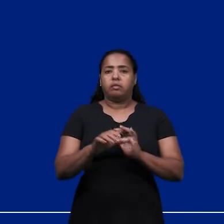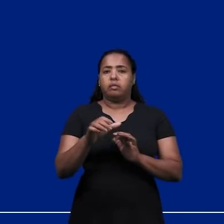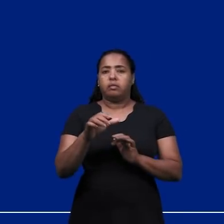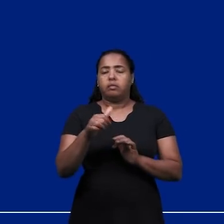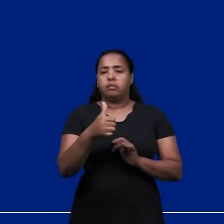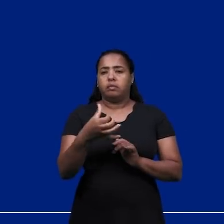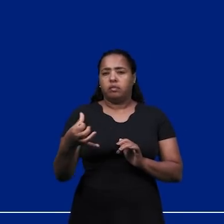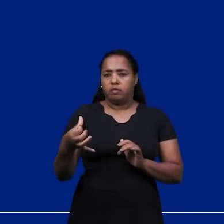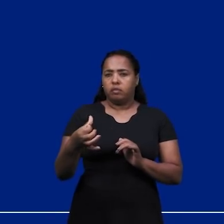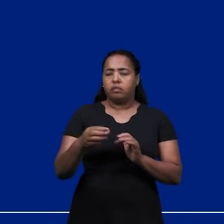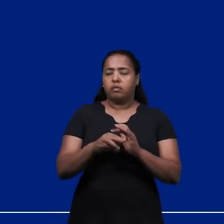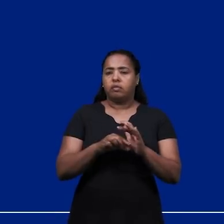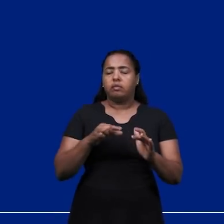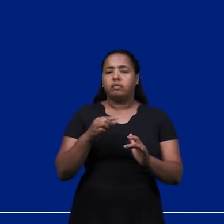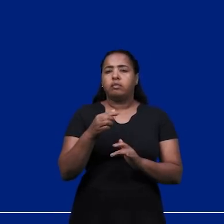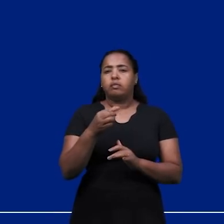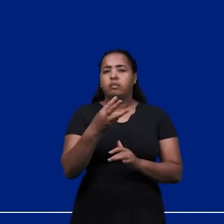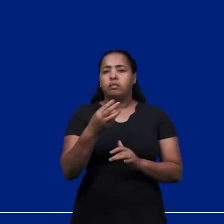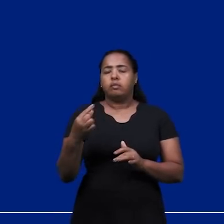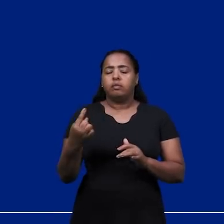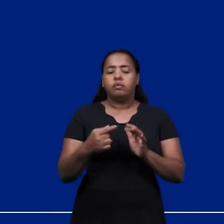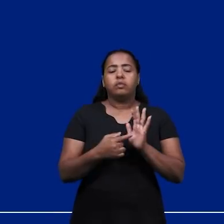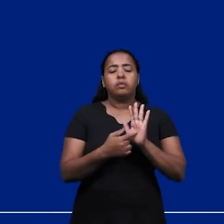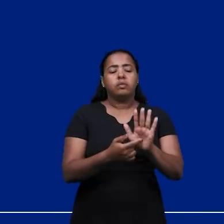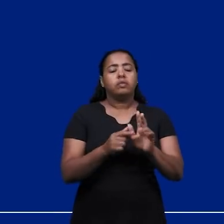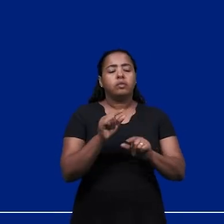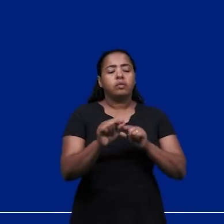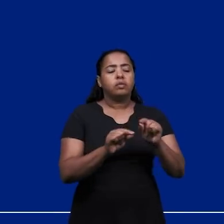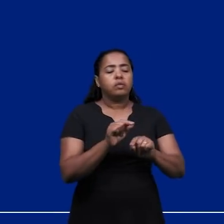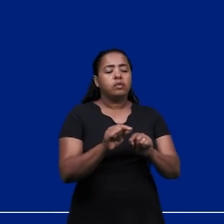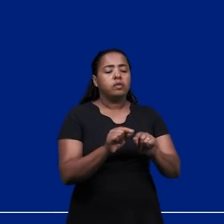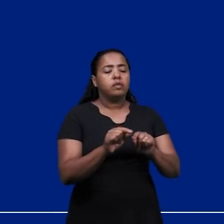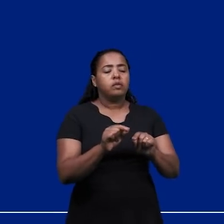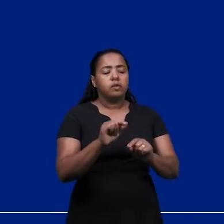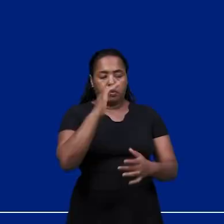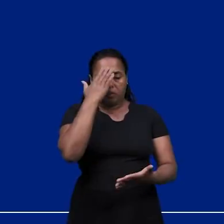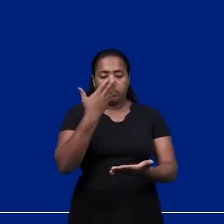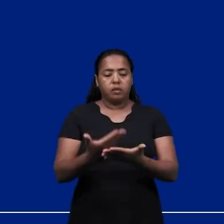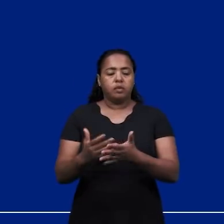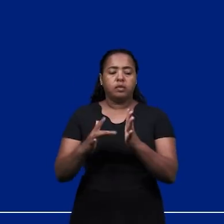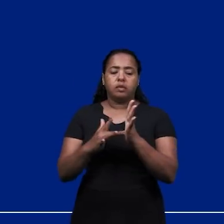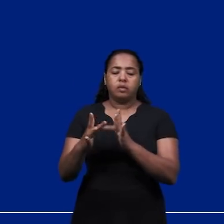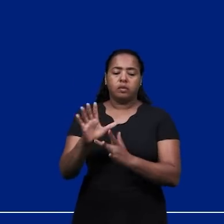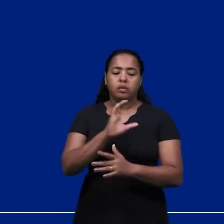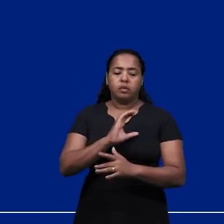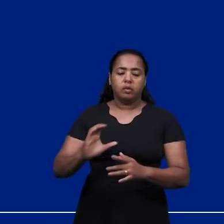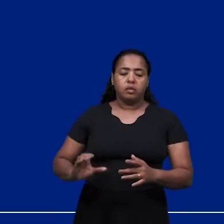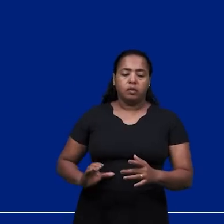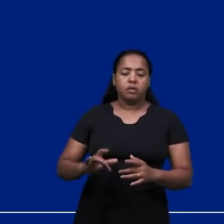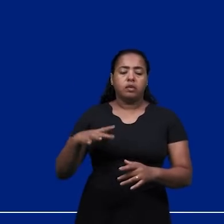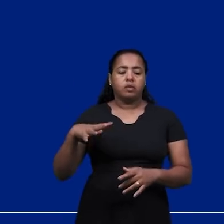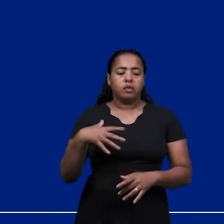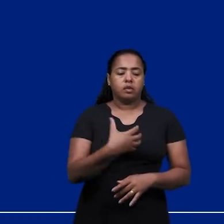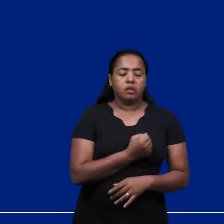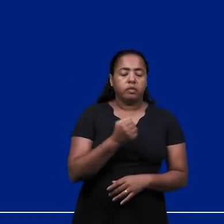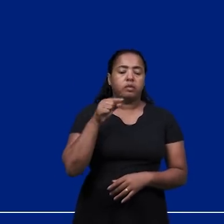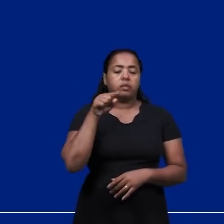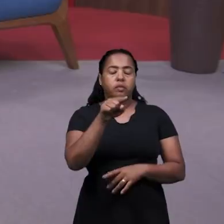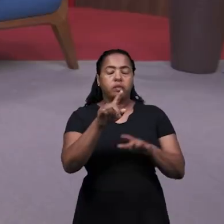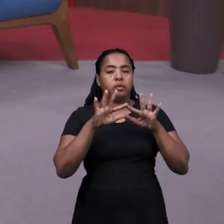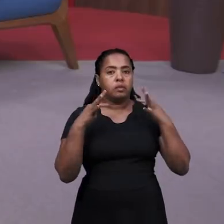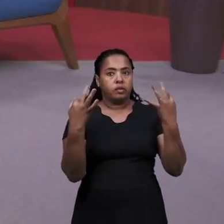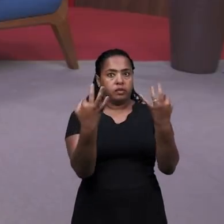disseram, crê no Senhor Jesus Cristo e serás salvo, tu e a tua casa. Essa promessa, então, é